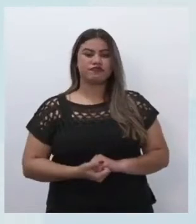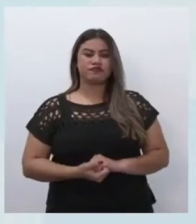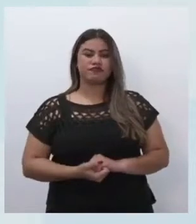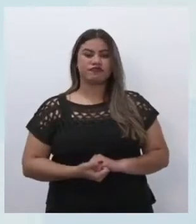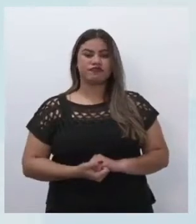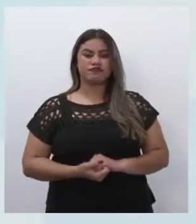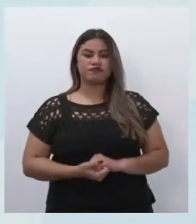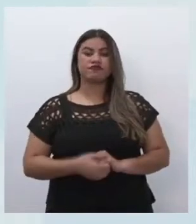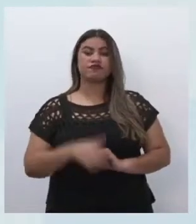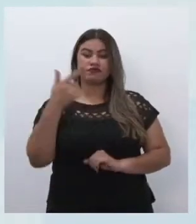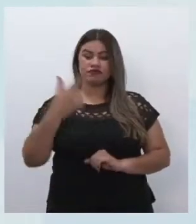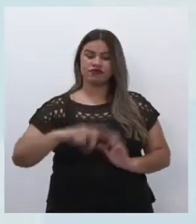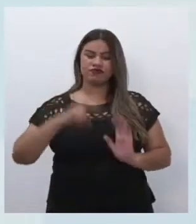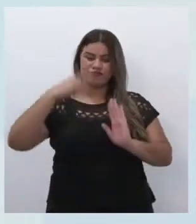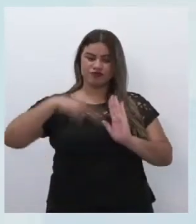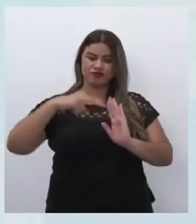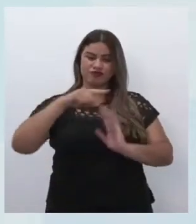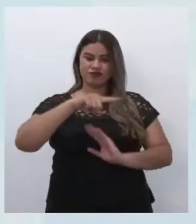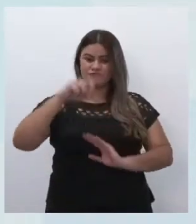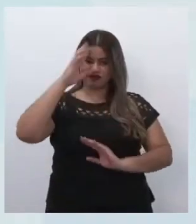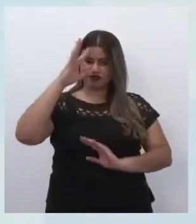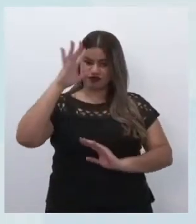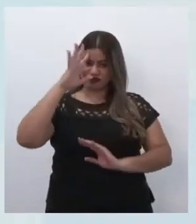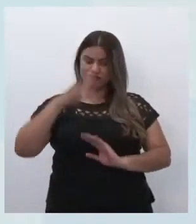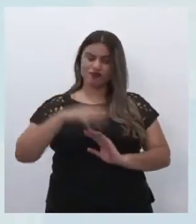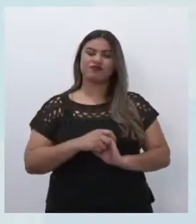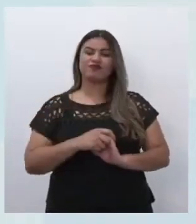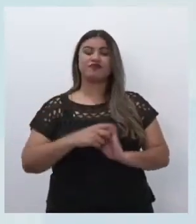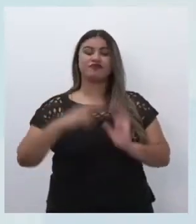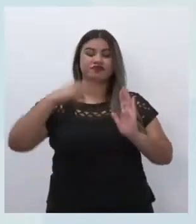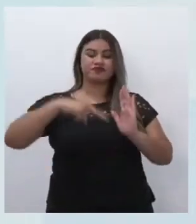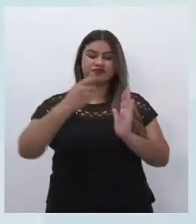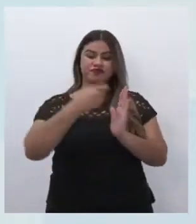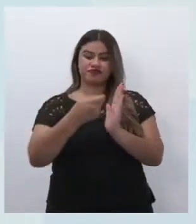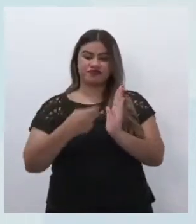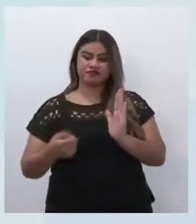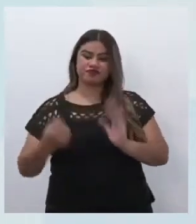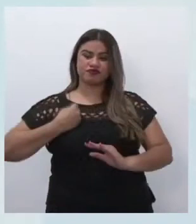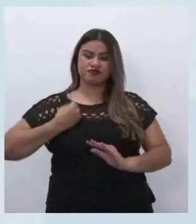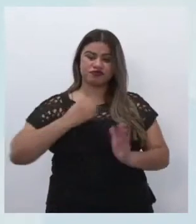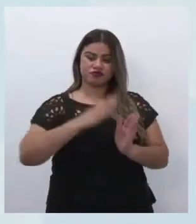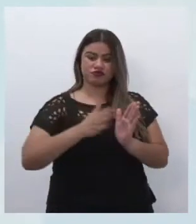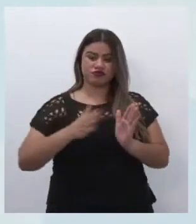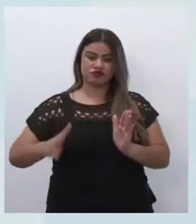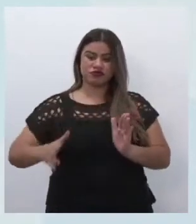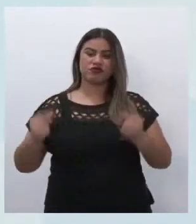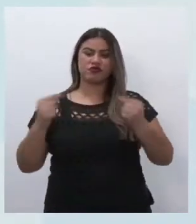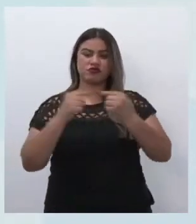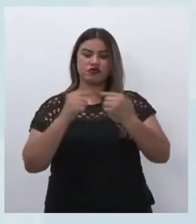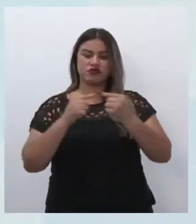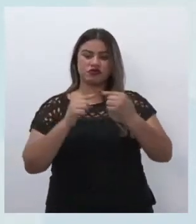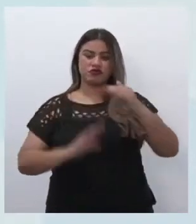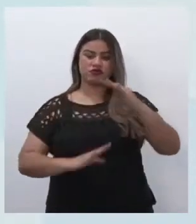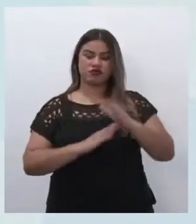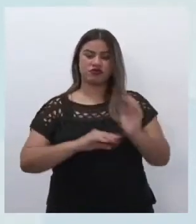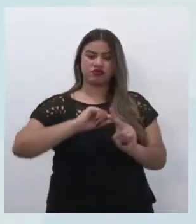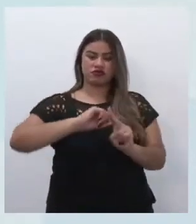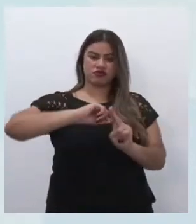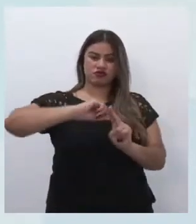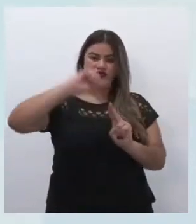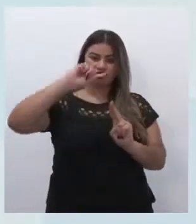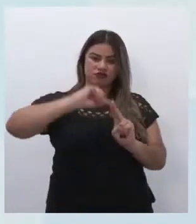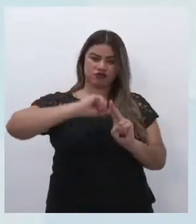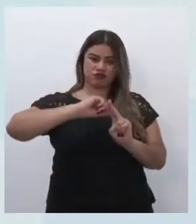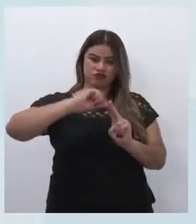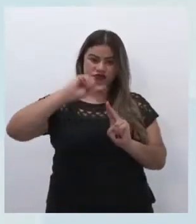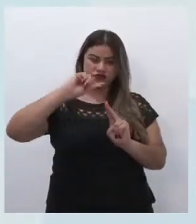Então, vou reler para vocês lembrarem. Ler, escrever e ordenar números naturais, no mínimo, até a ordem das centenas de